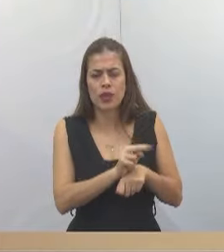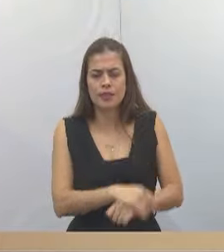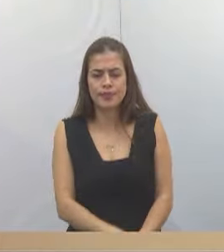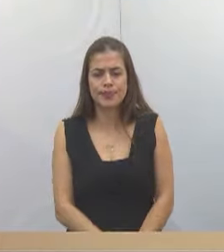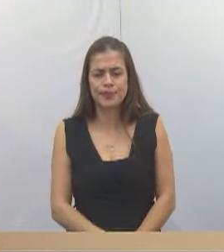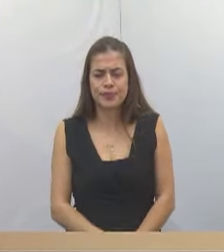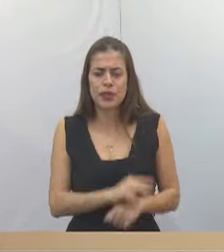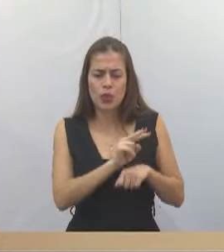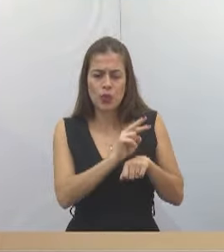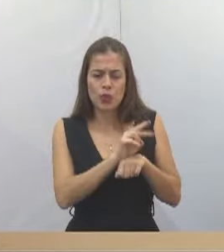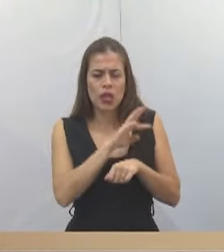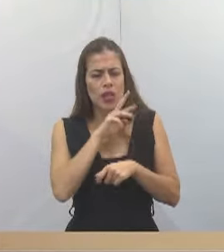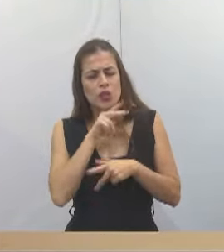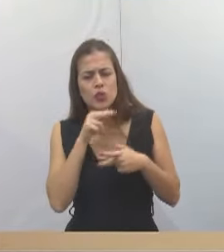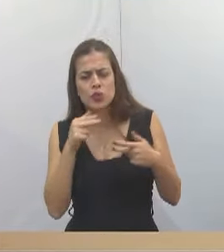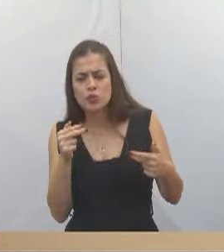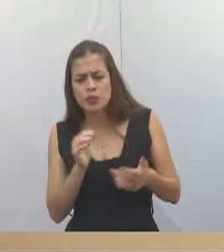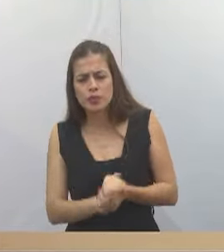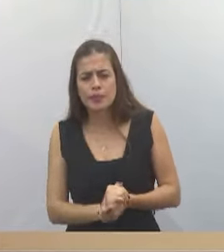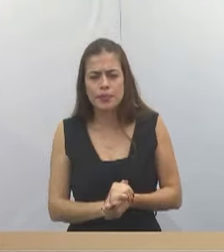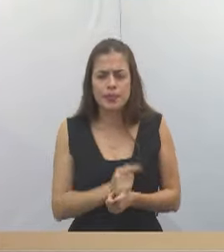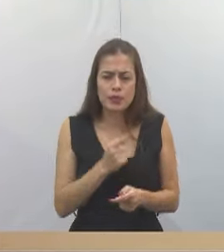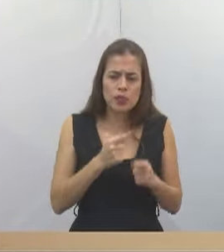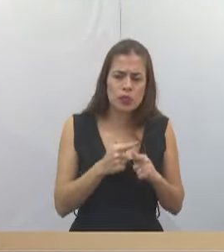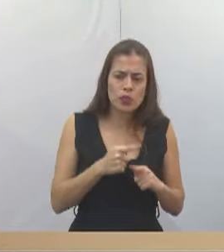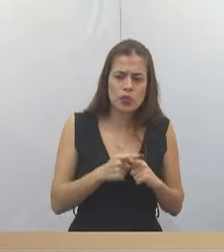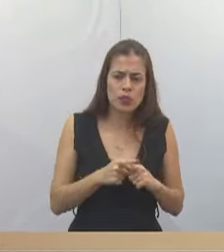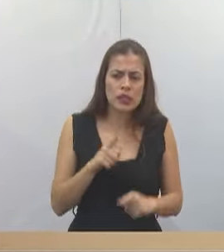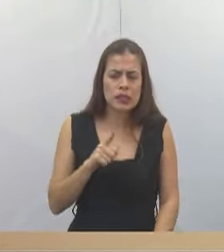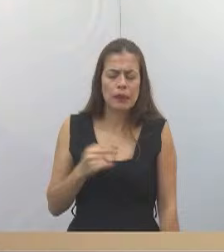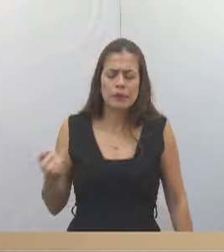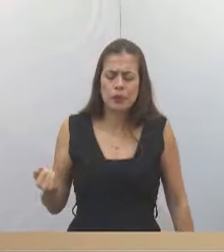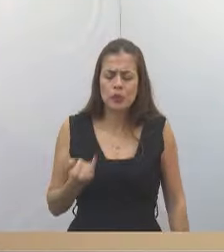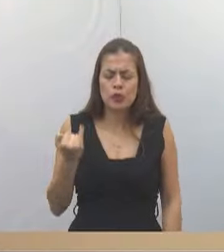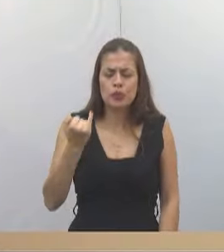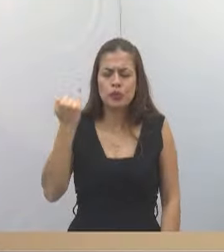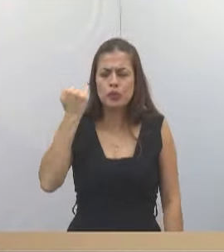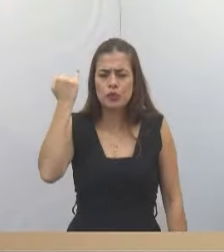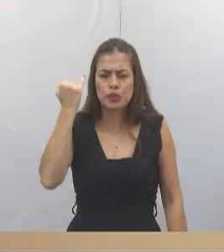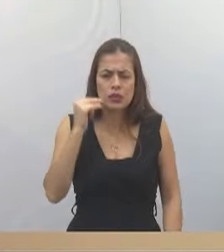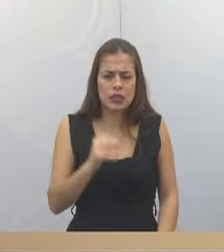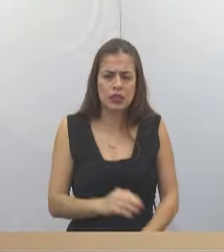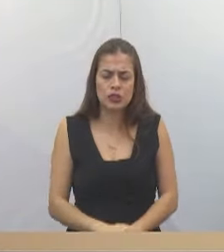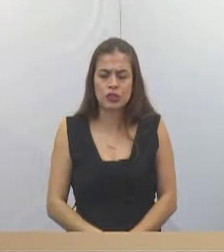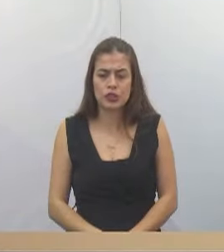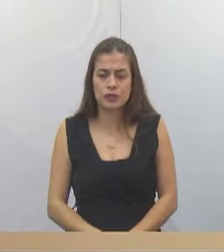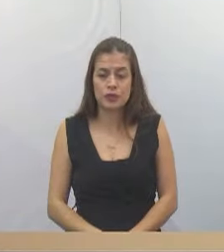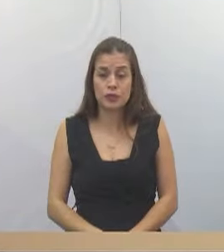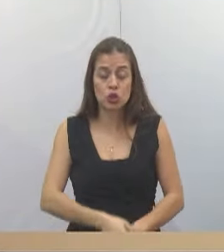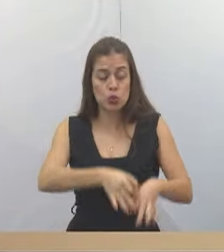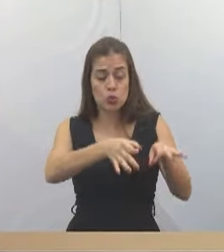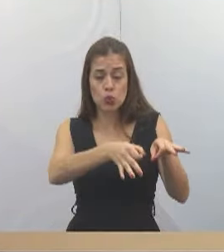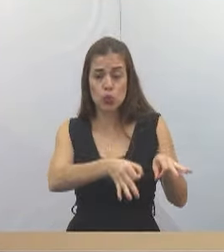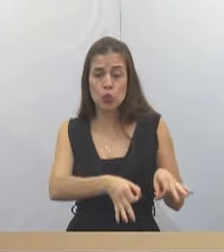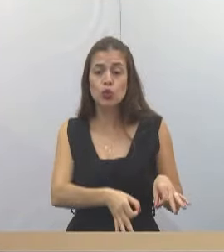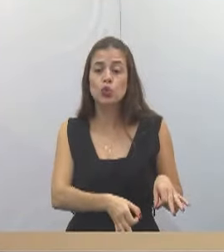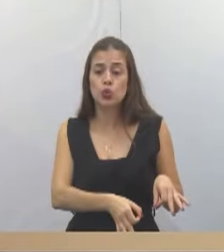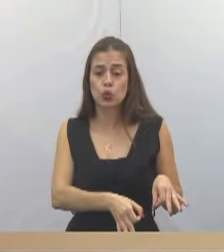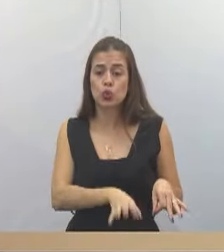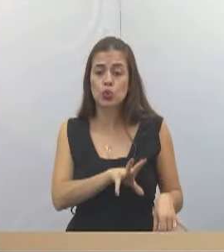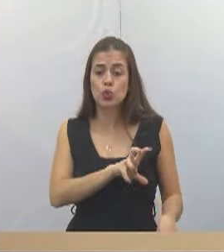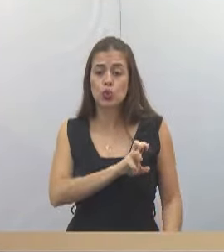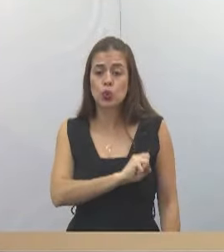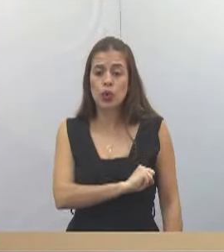cuidar dos bichinhos, porque é muito importante você fazer isso. O justo